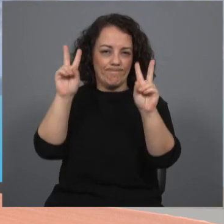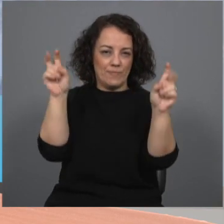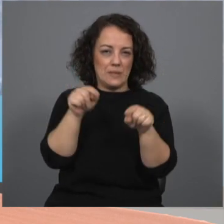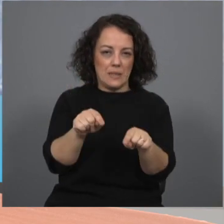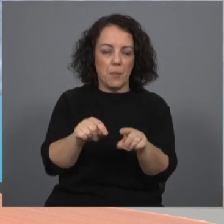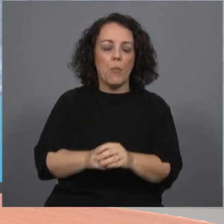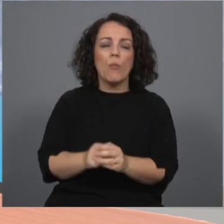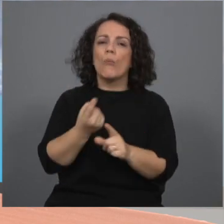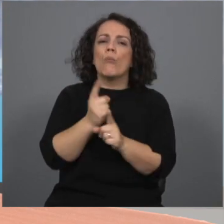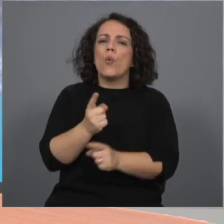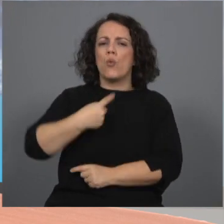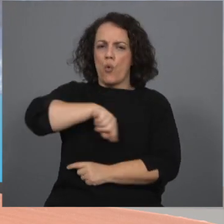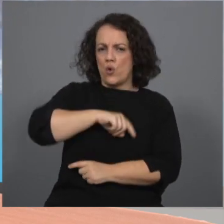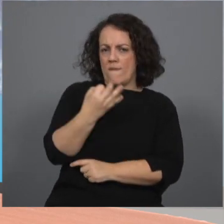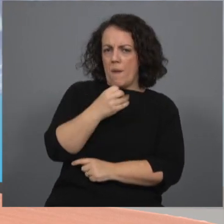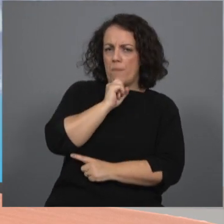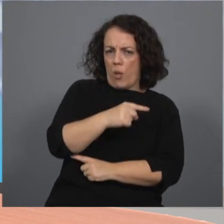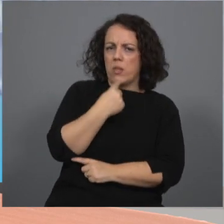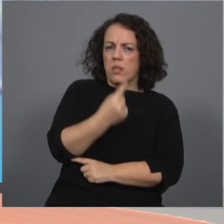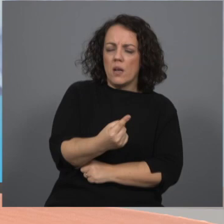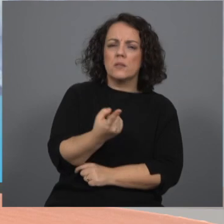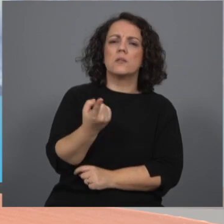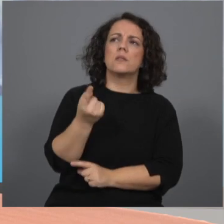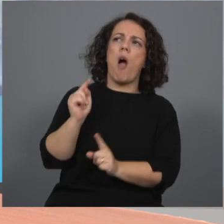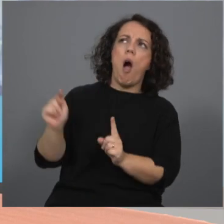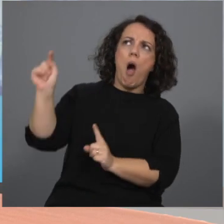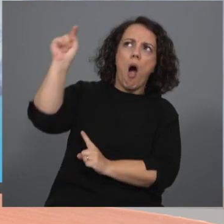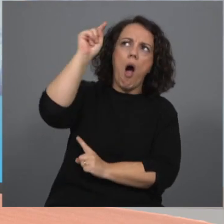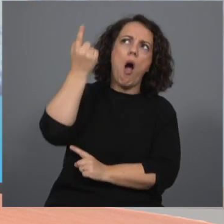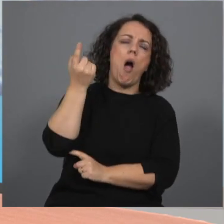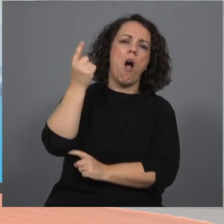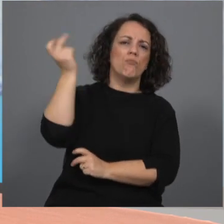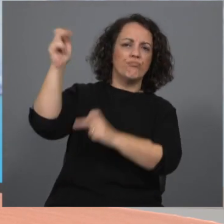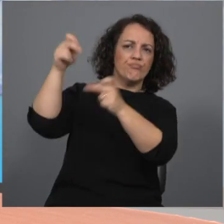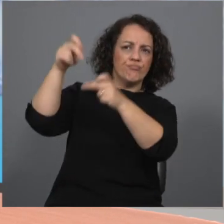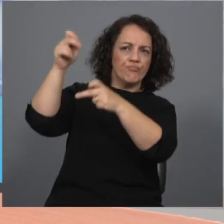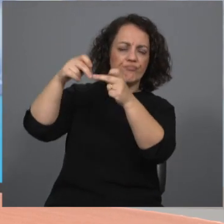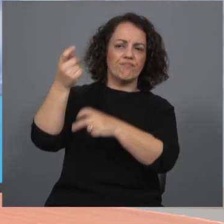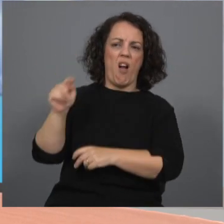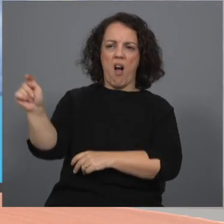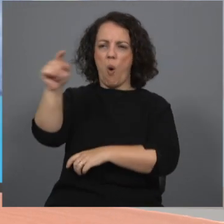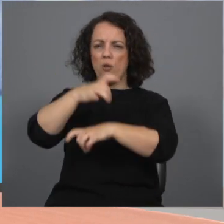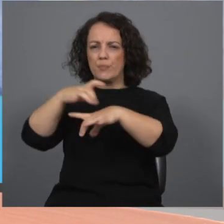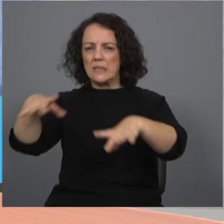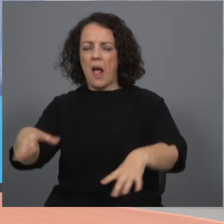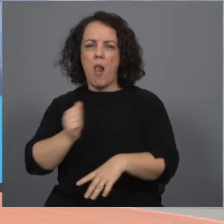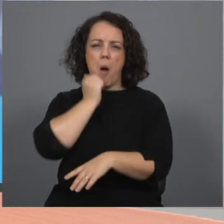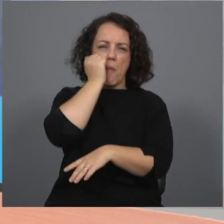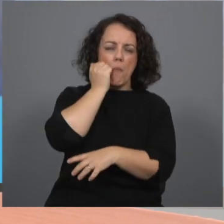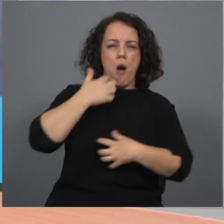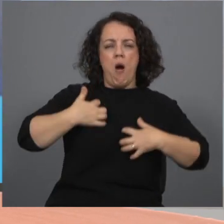falar sobre o que está a acontecer longe de nós, ou longe de alguns de nós, pelo menos nos hospitais, os dramas que aí se